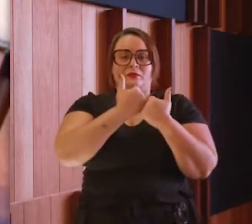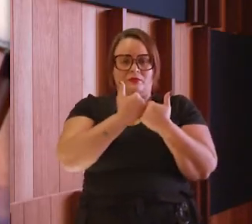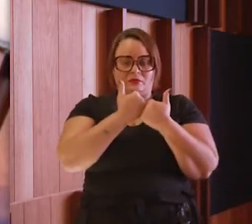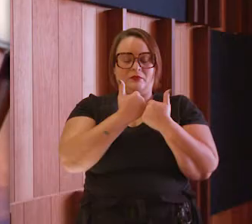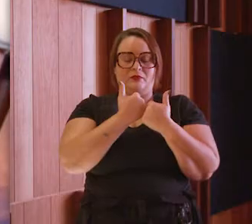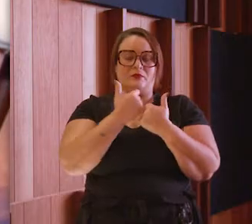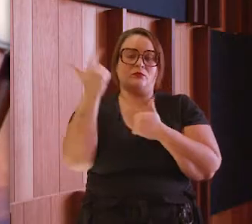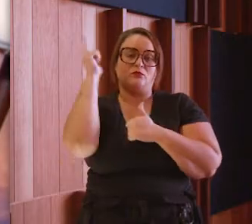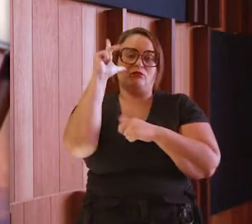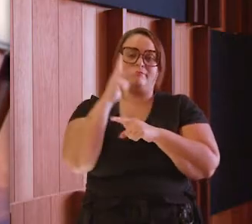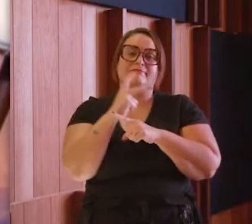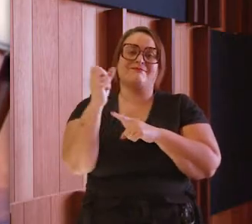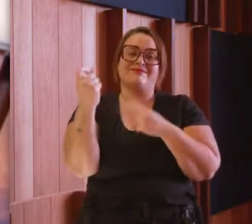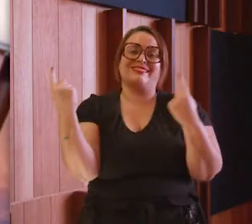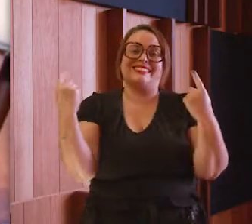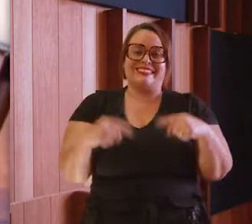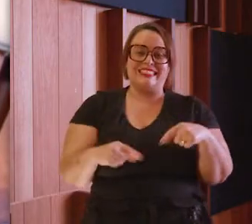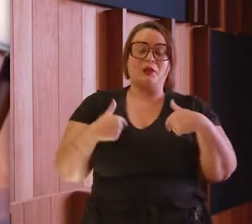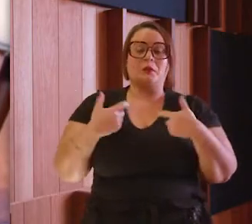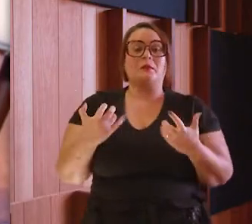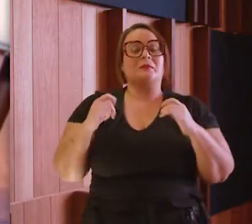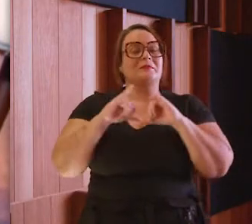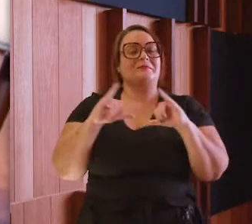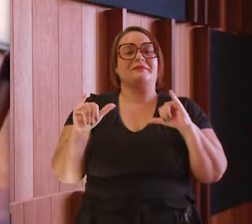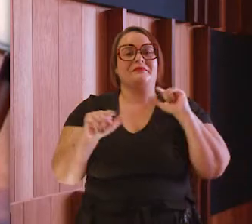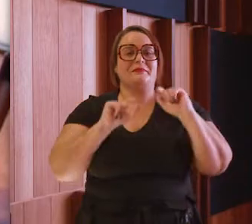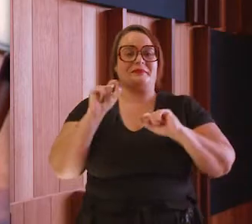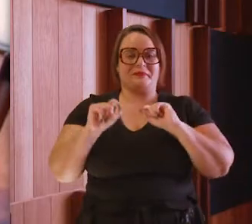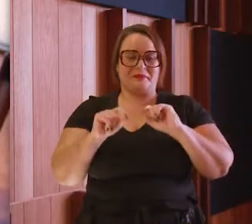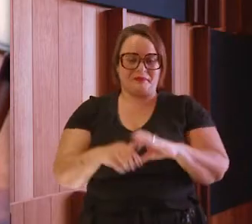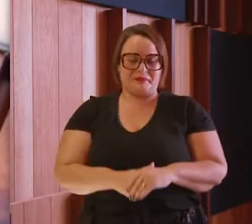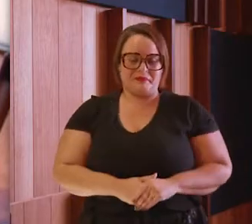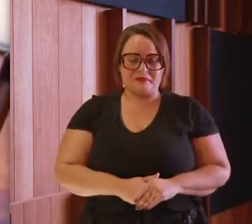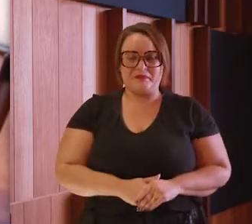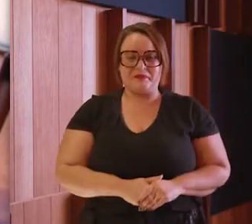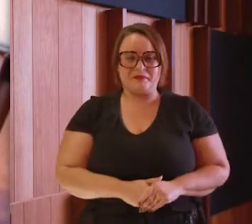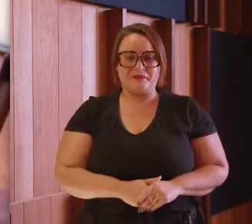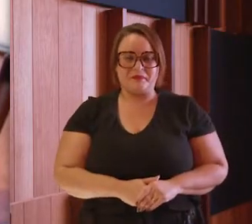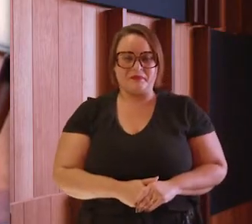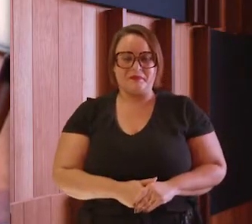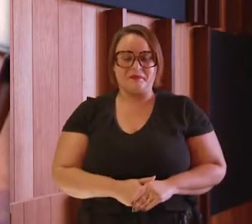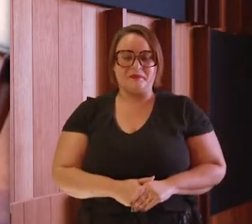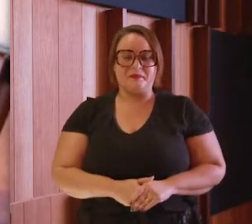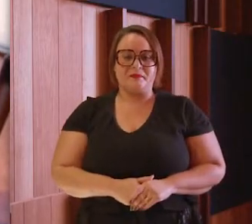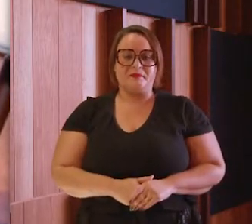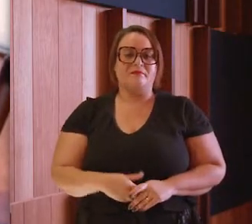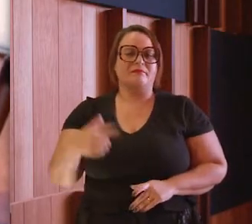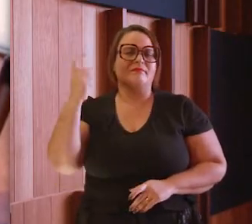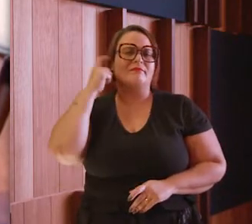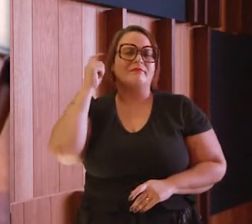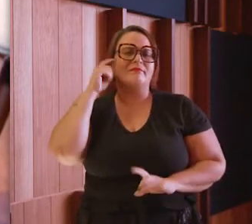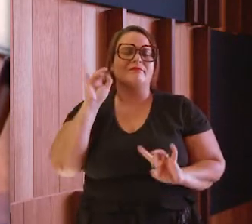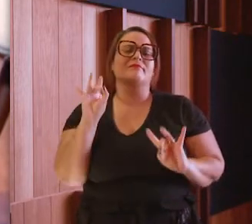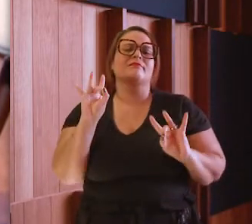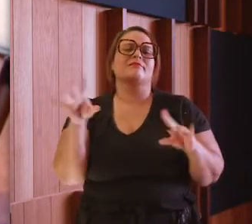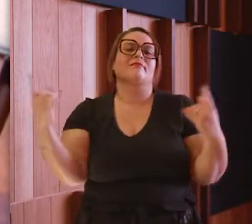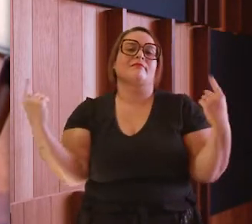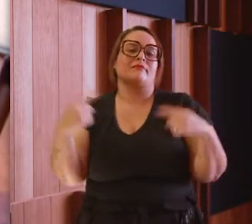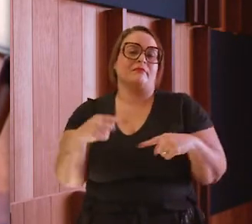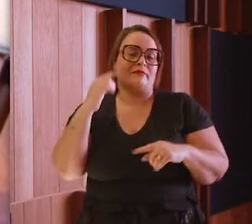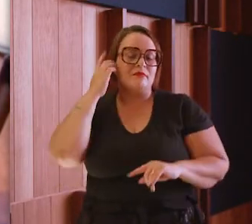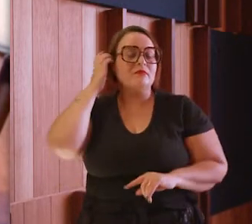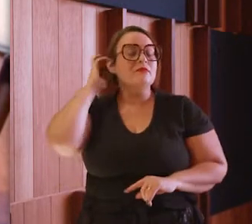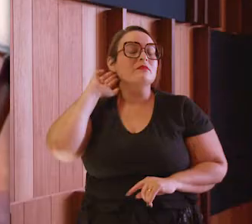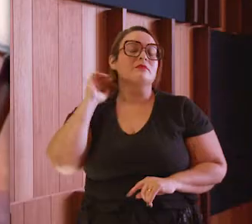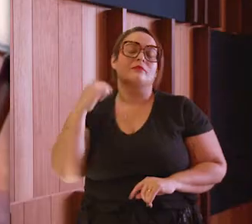desafios. Eu queria dizer o seguinte: para muito além de desafios, eu acho que a gente está